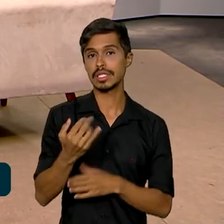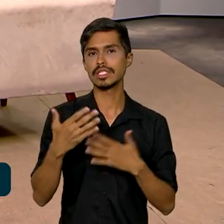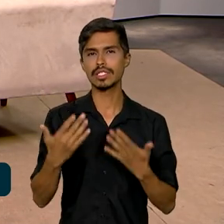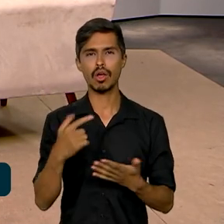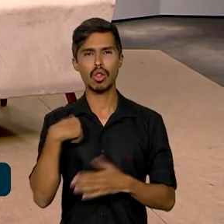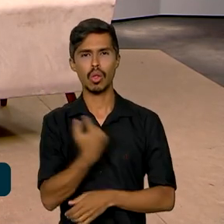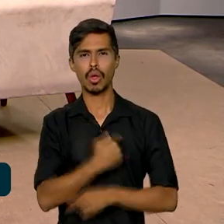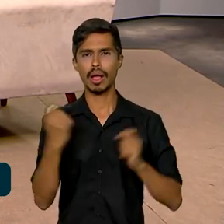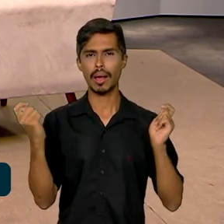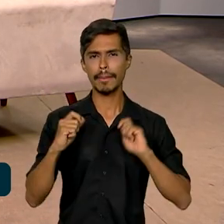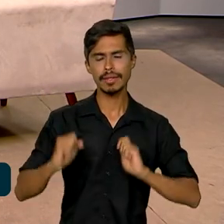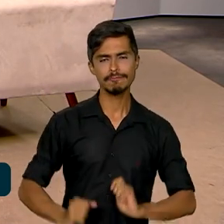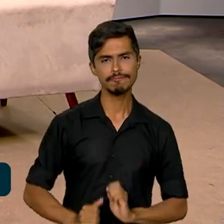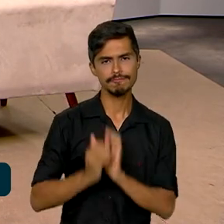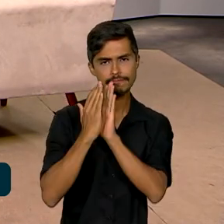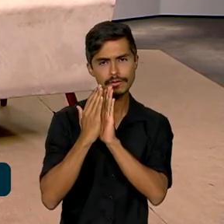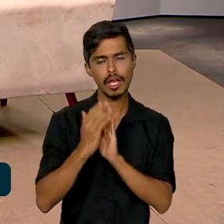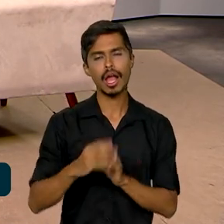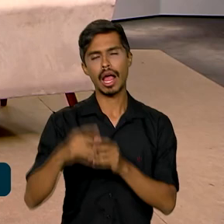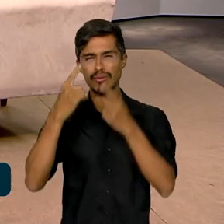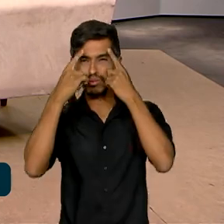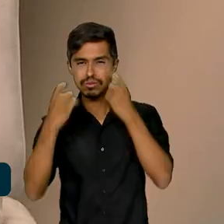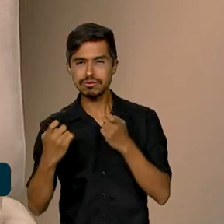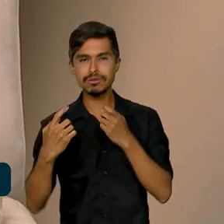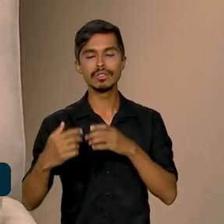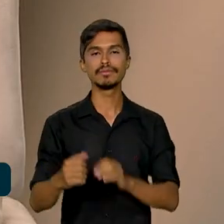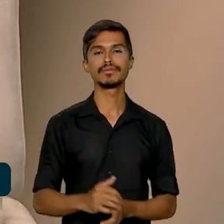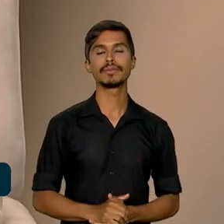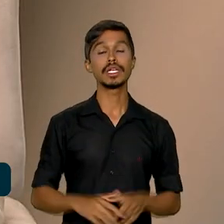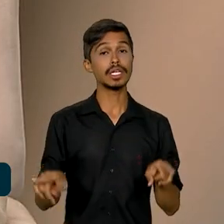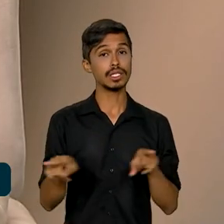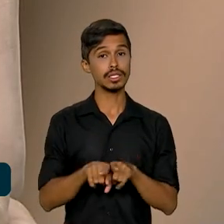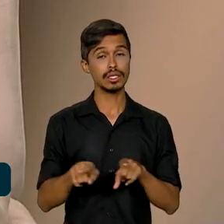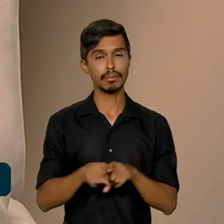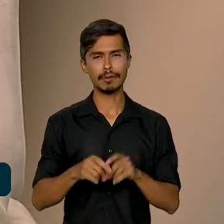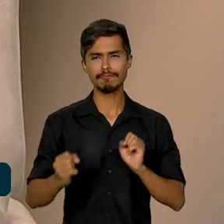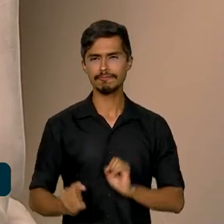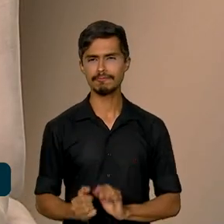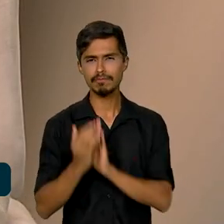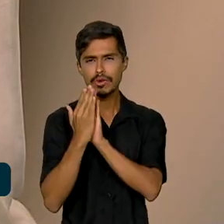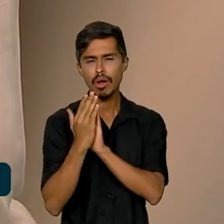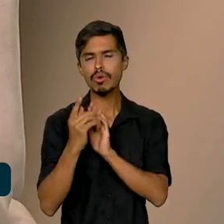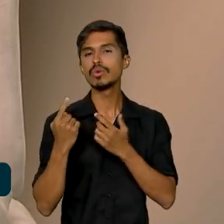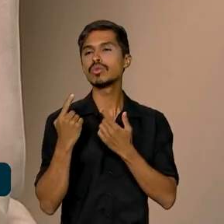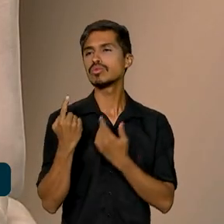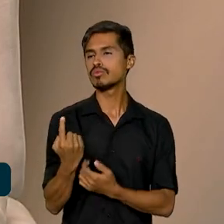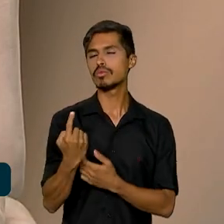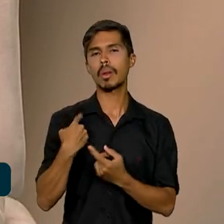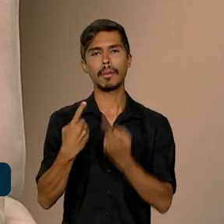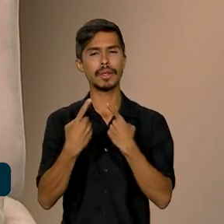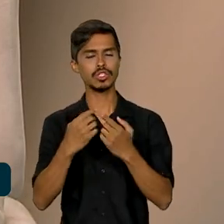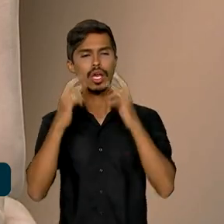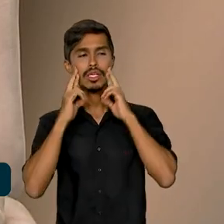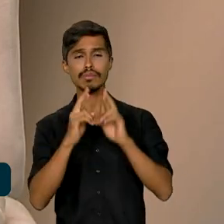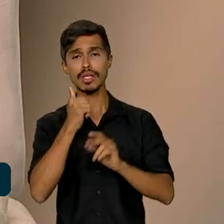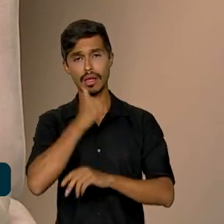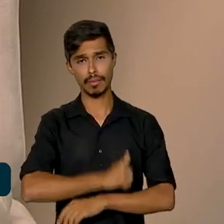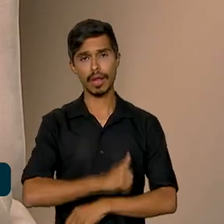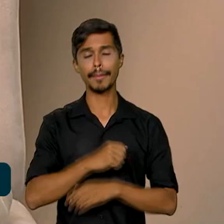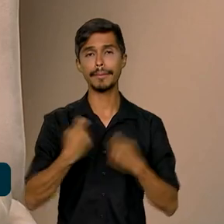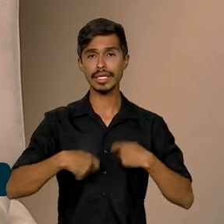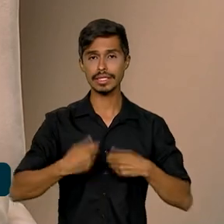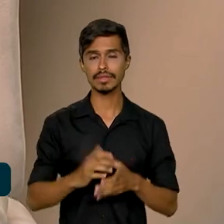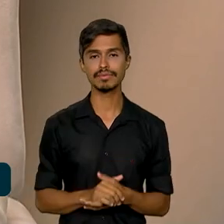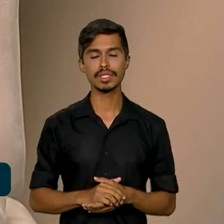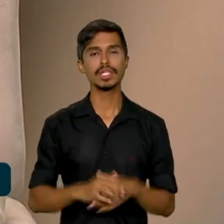possamos enfrentar a violência, mas também enfrentar um debate que é de respeito às mulheres. E nós